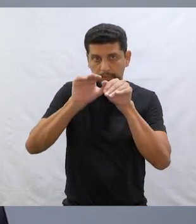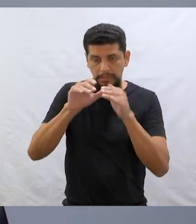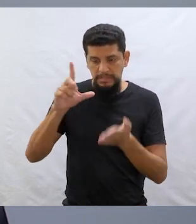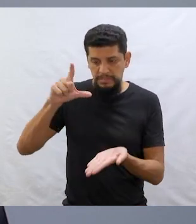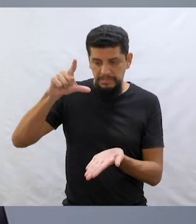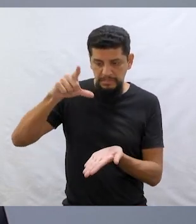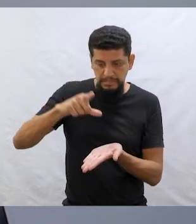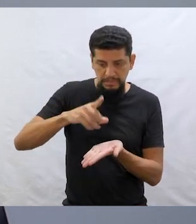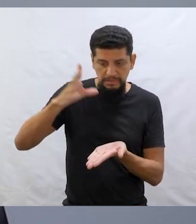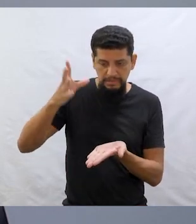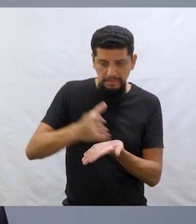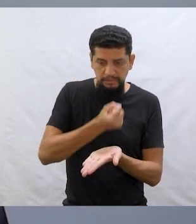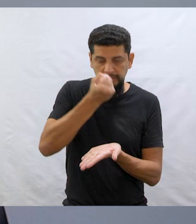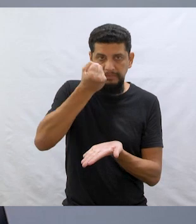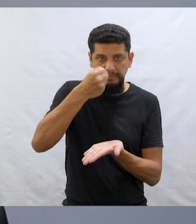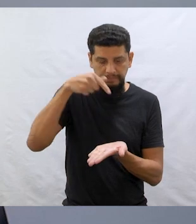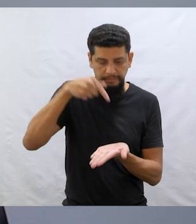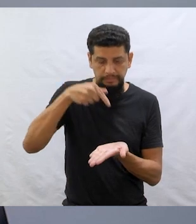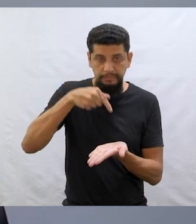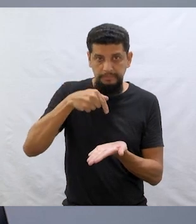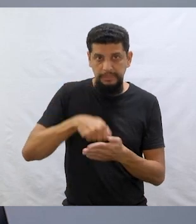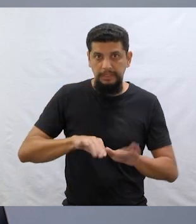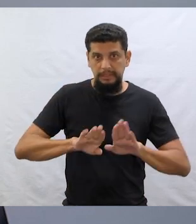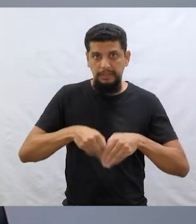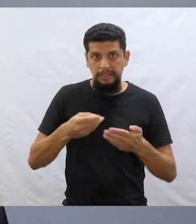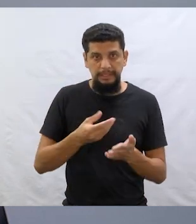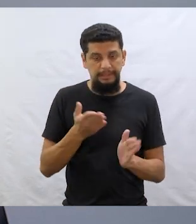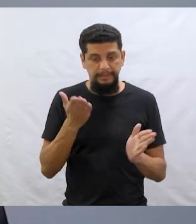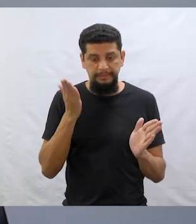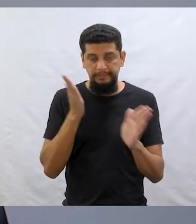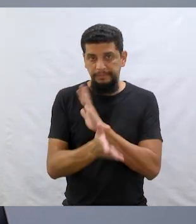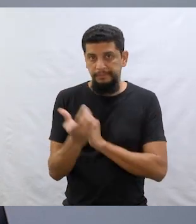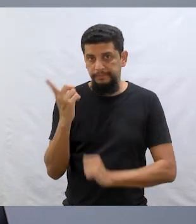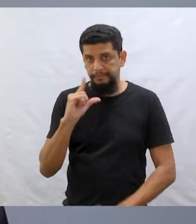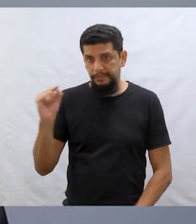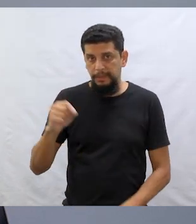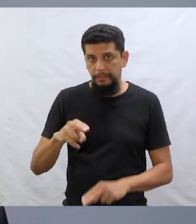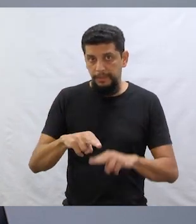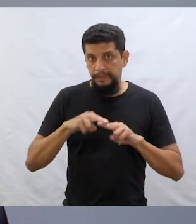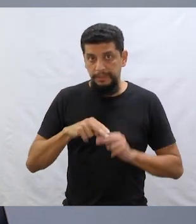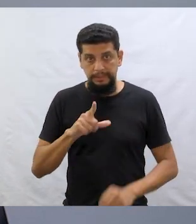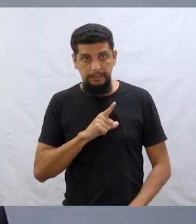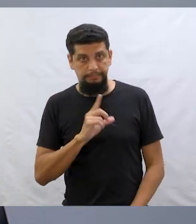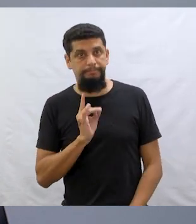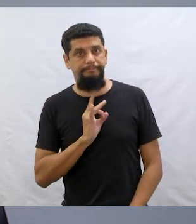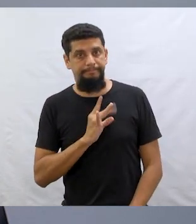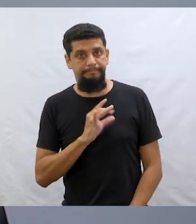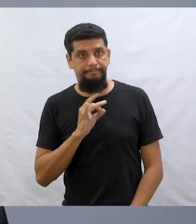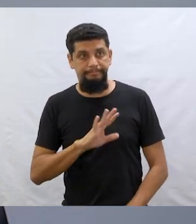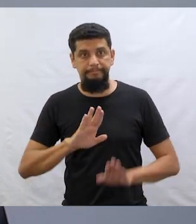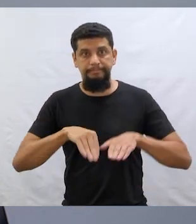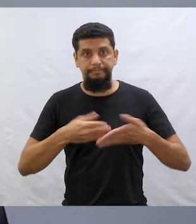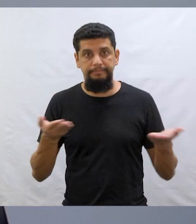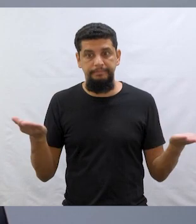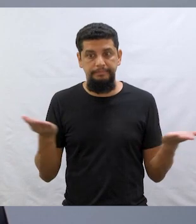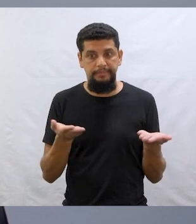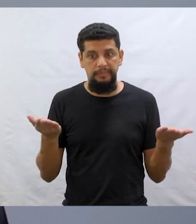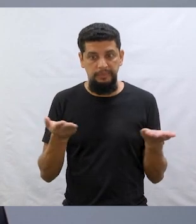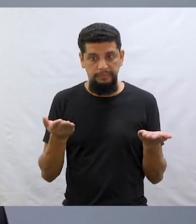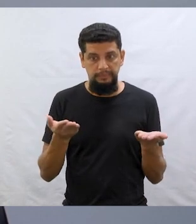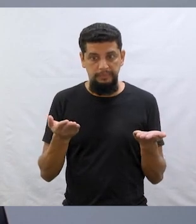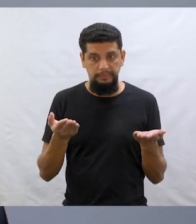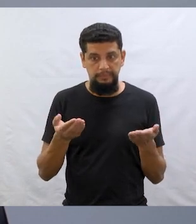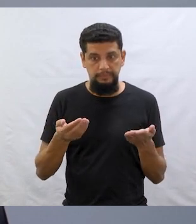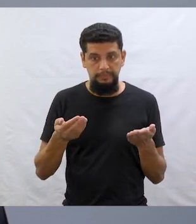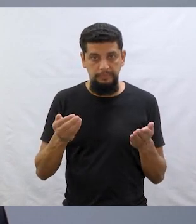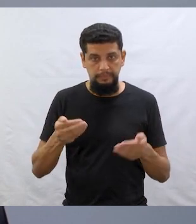e pegar o pintinho. Então ele tenta fugir do gavião, por isso que ele tem medo. Então aqui ele está